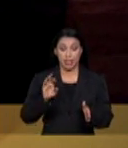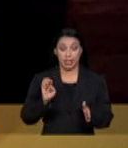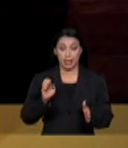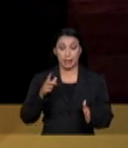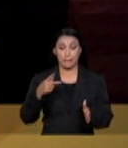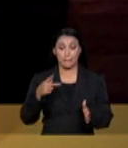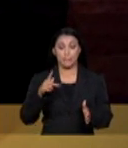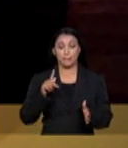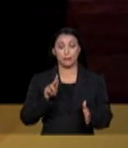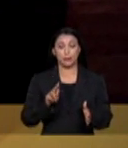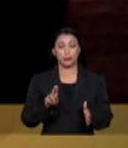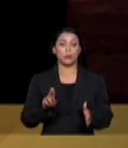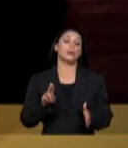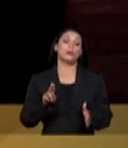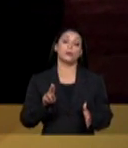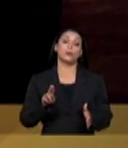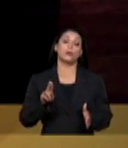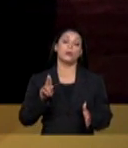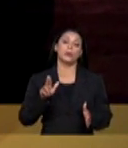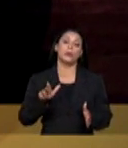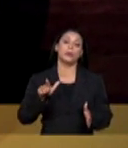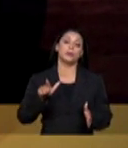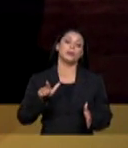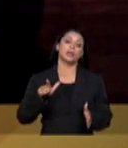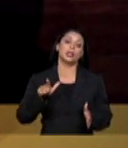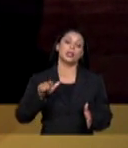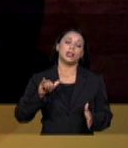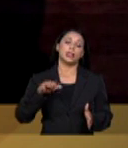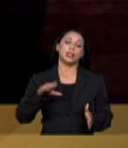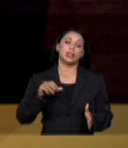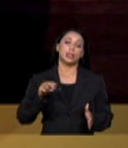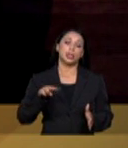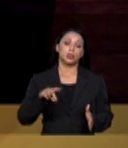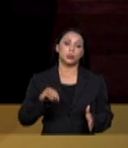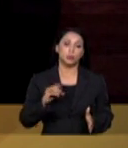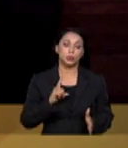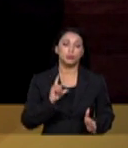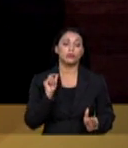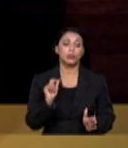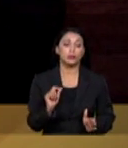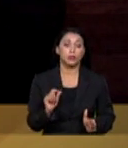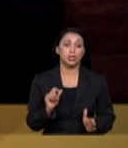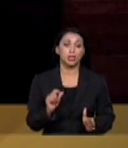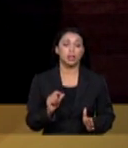terras indígenas quem vota é o ministro relator Edson facção